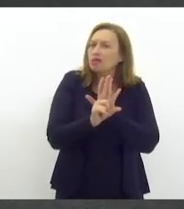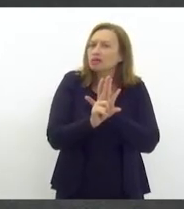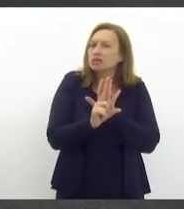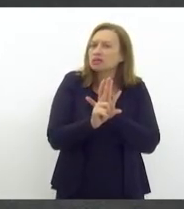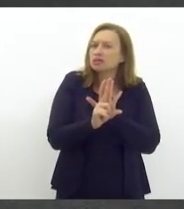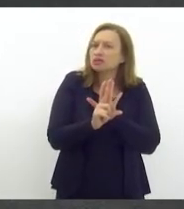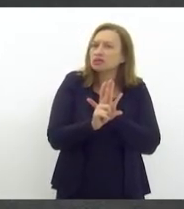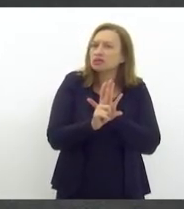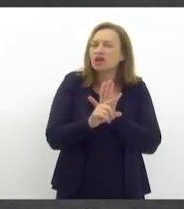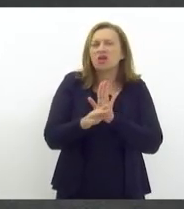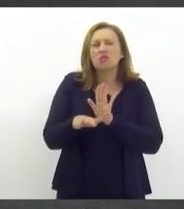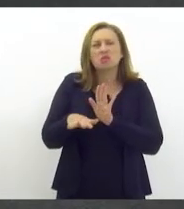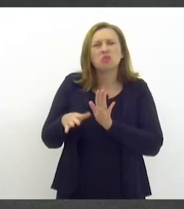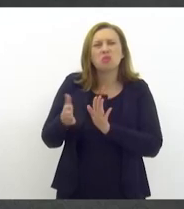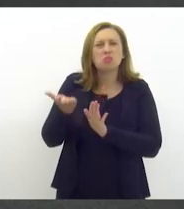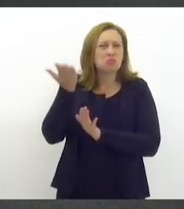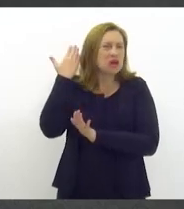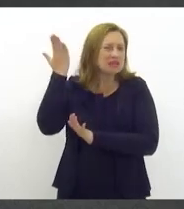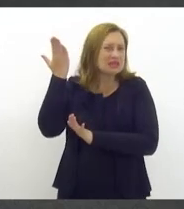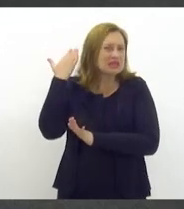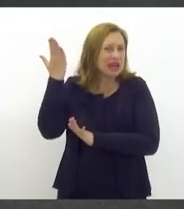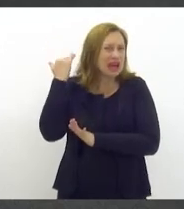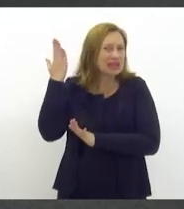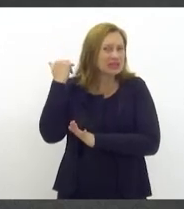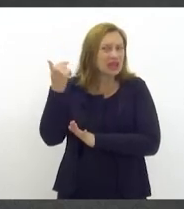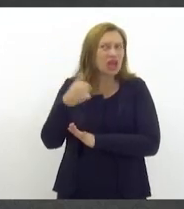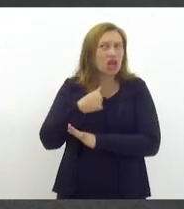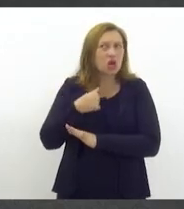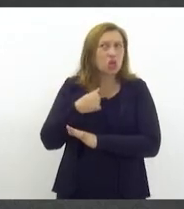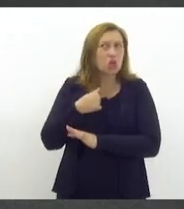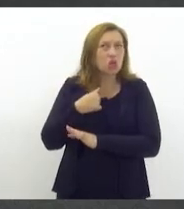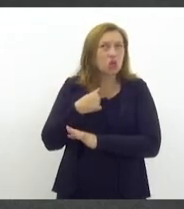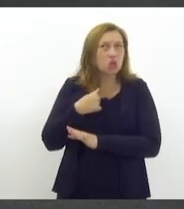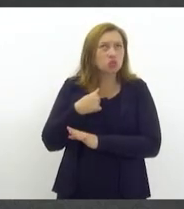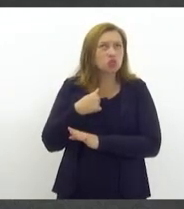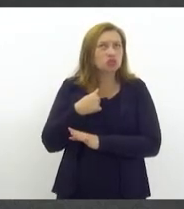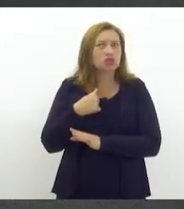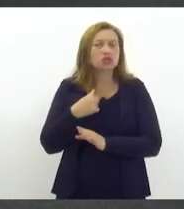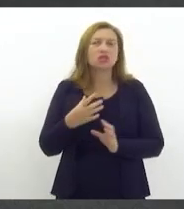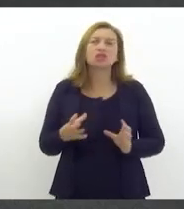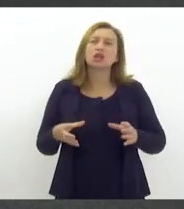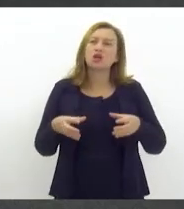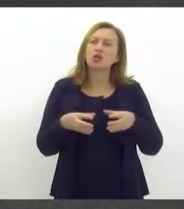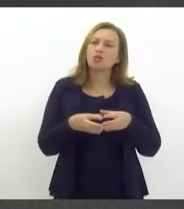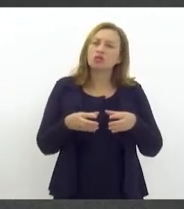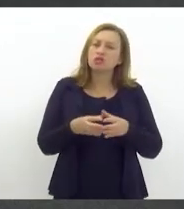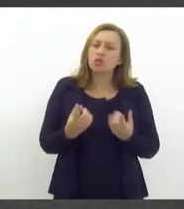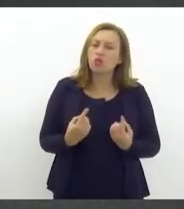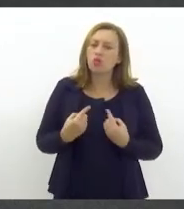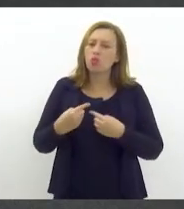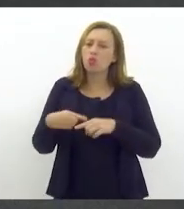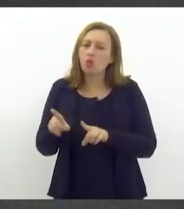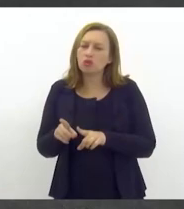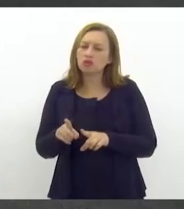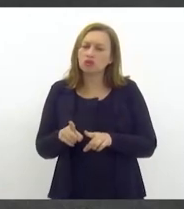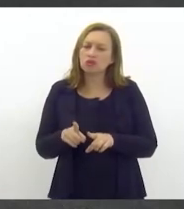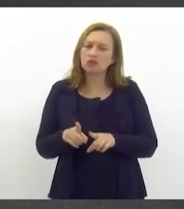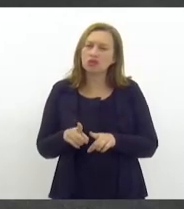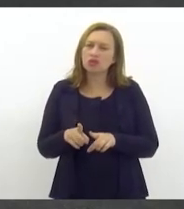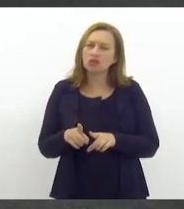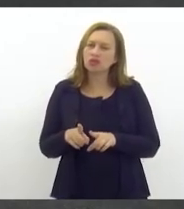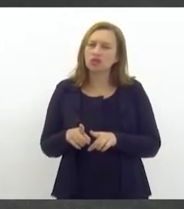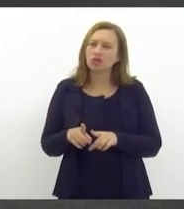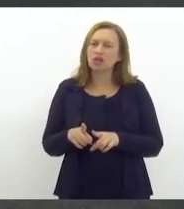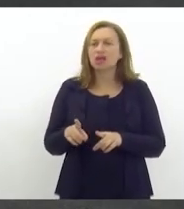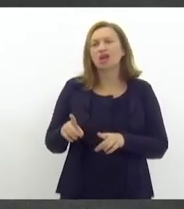na legislatura anterior. Na época, eu presidi a Comissão contra a Intolerância, atualmente presidido pelo meu companheiro